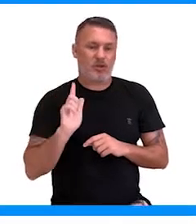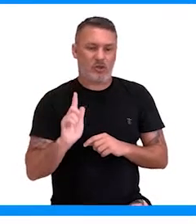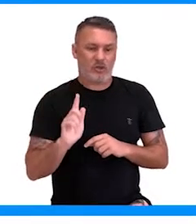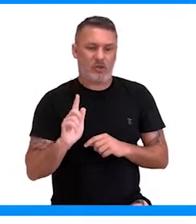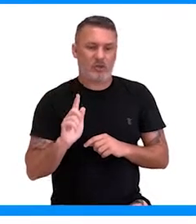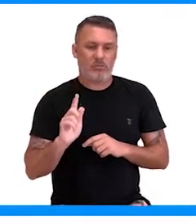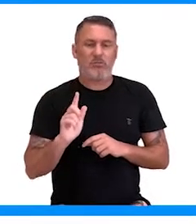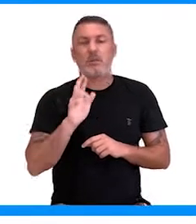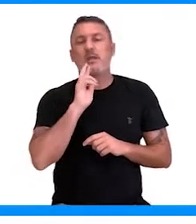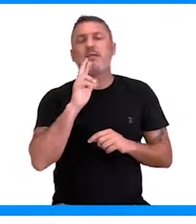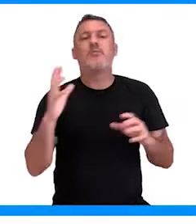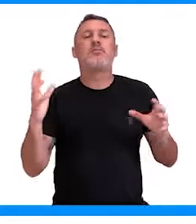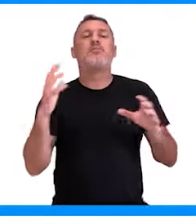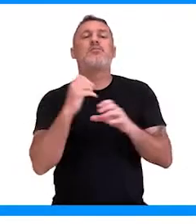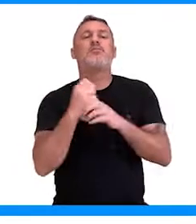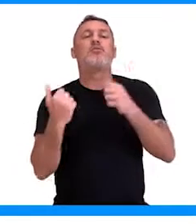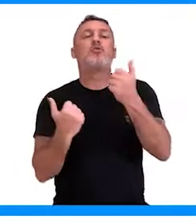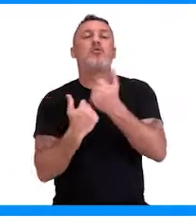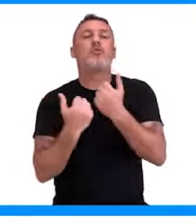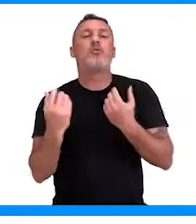módulo,